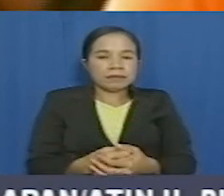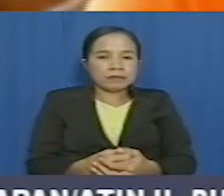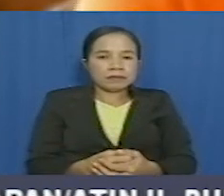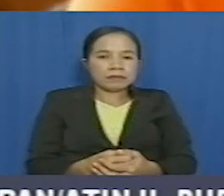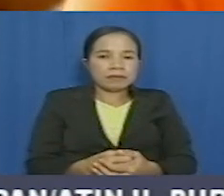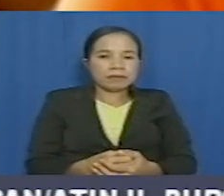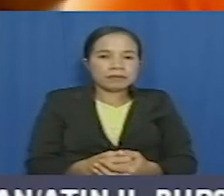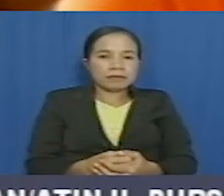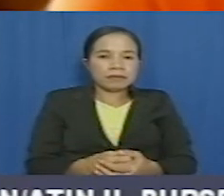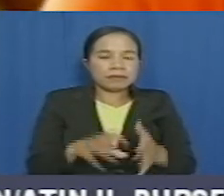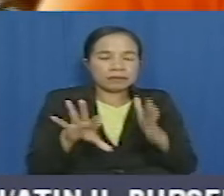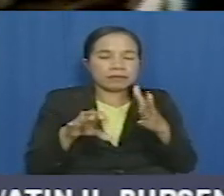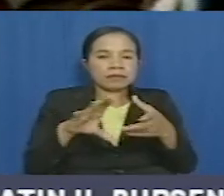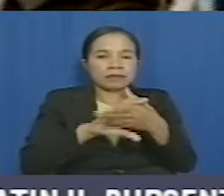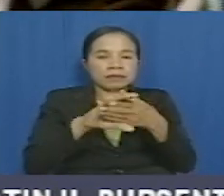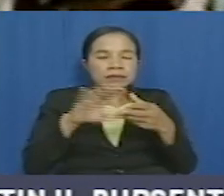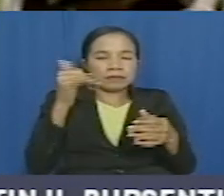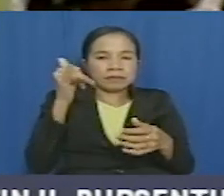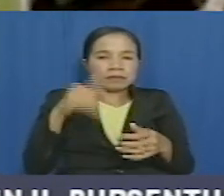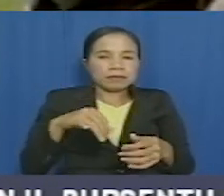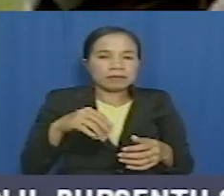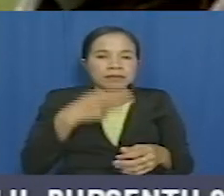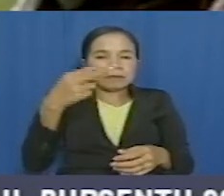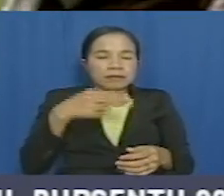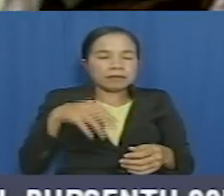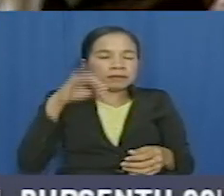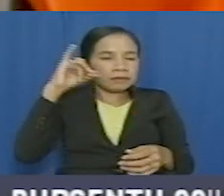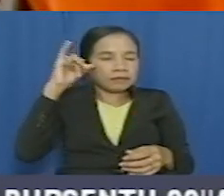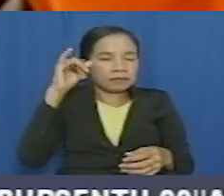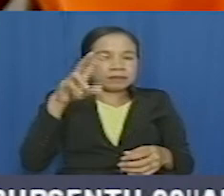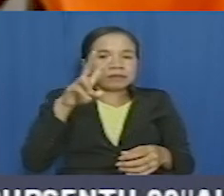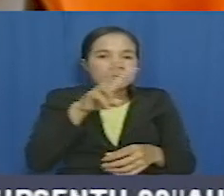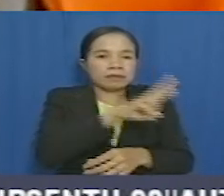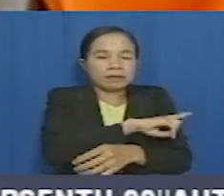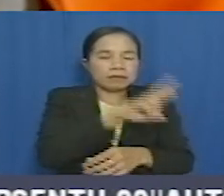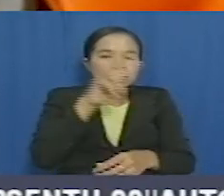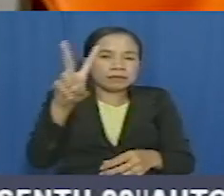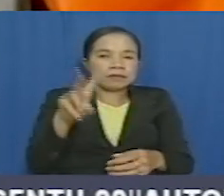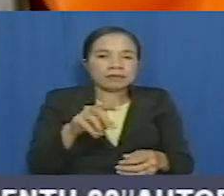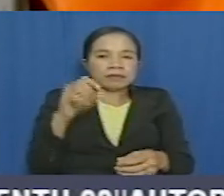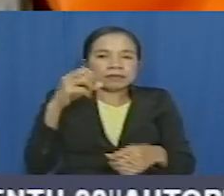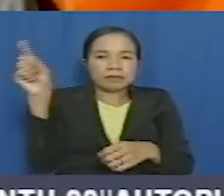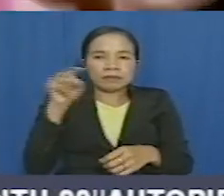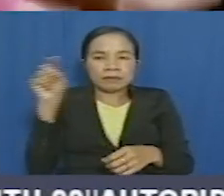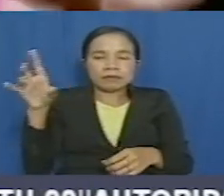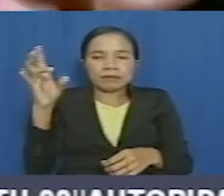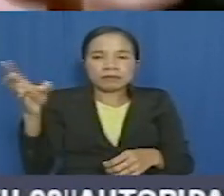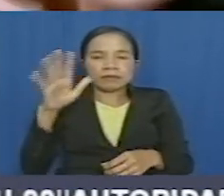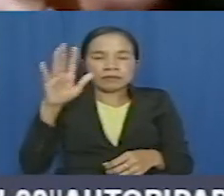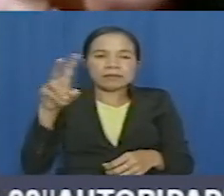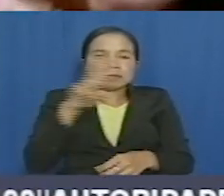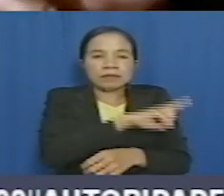de reunião. To quinta-feira, ou sei, taça participação para 12 da rua, 15% de Lourdes em Lima, enquanto 12 da